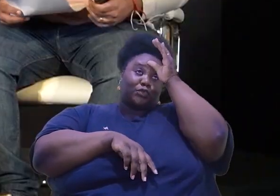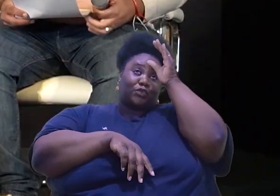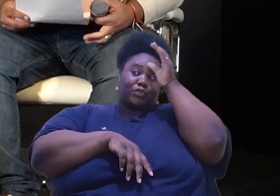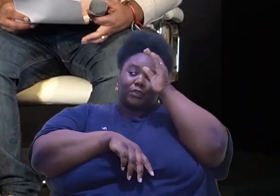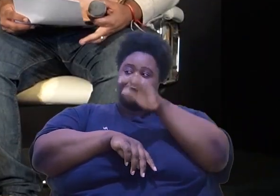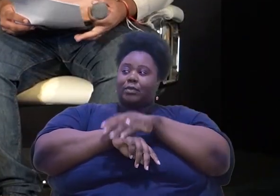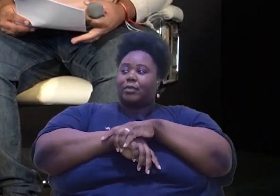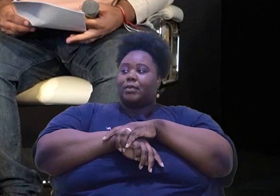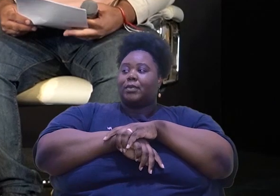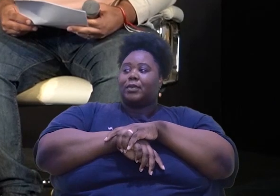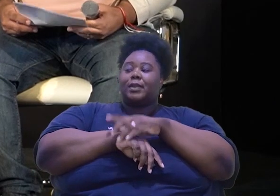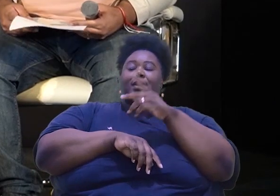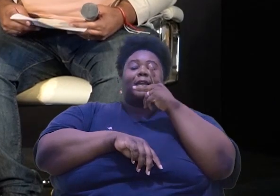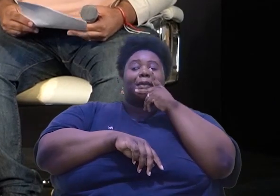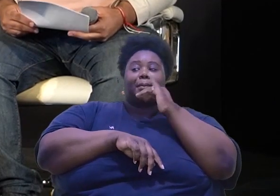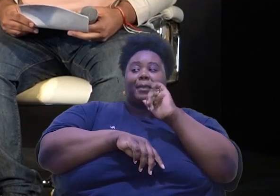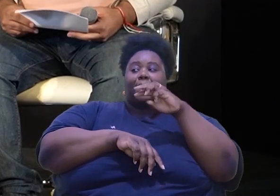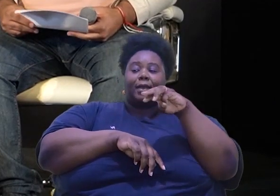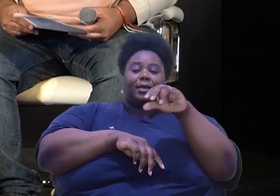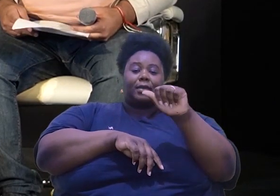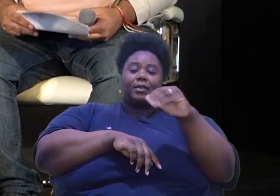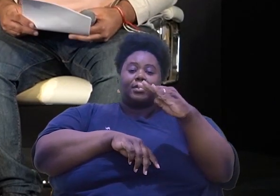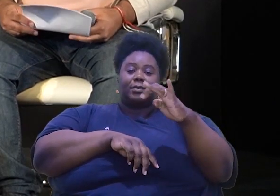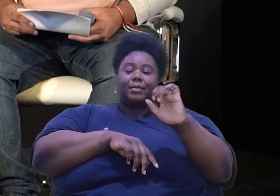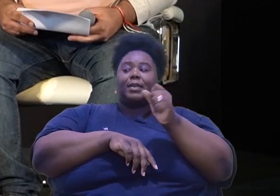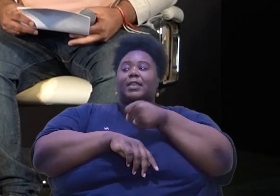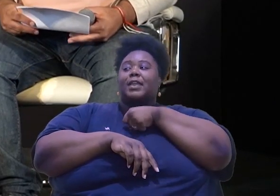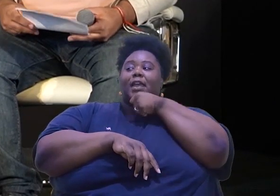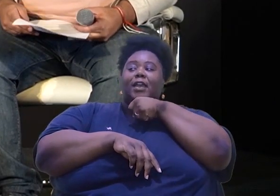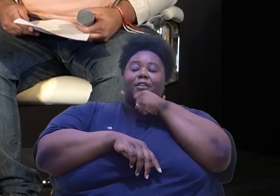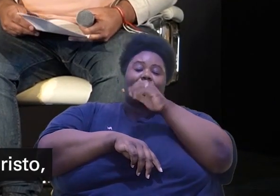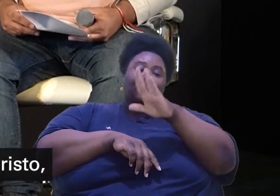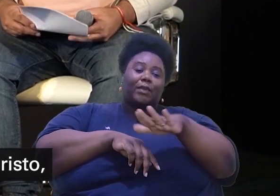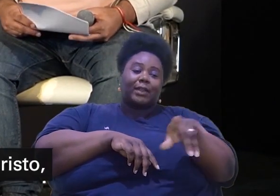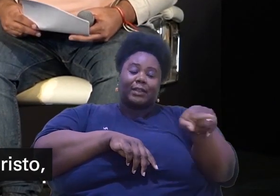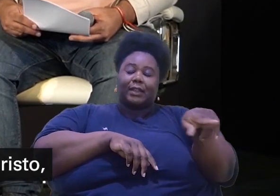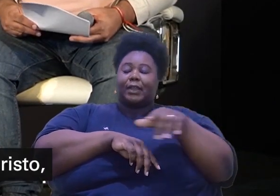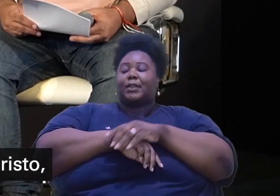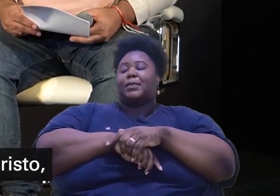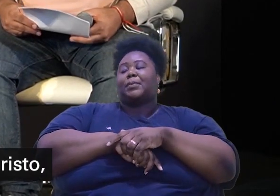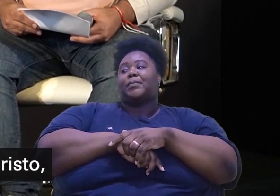Que é pai de Macaé e que é avô das meninas.